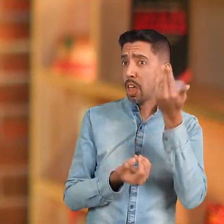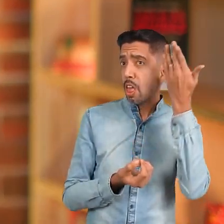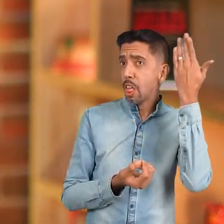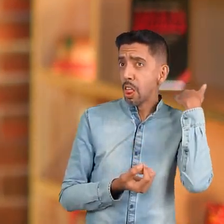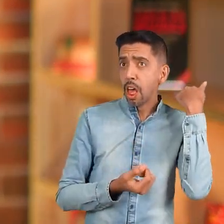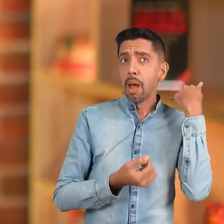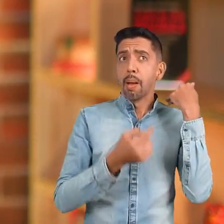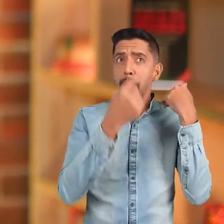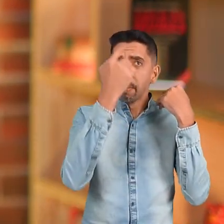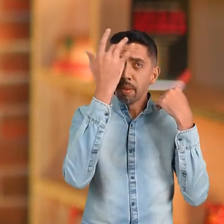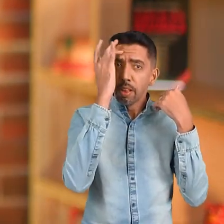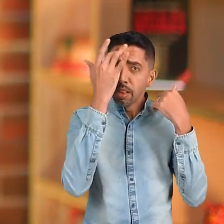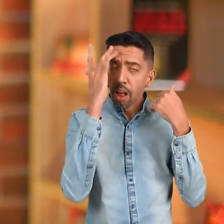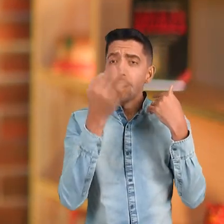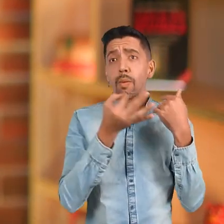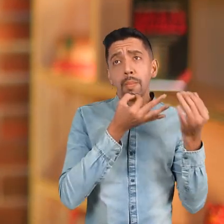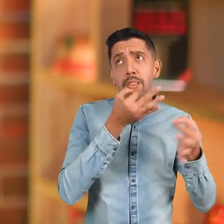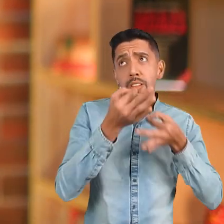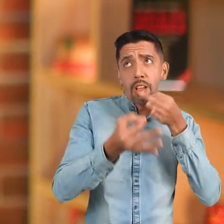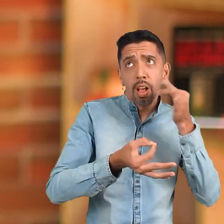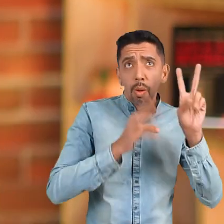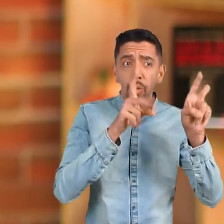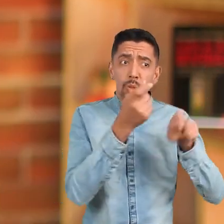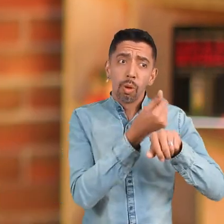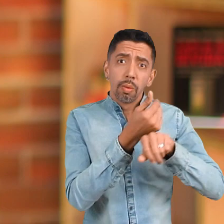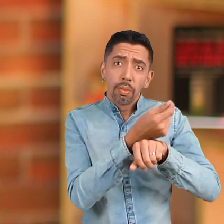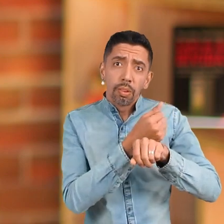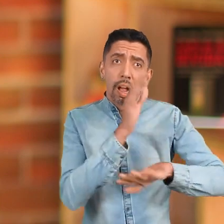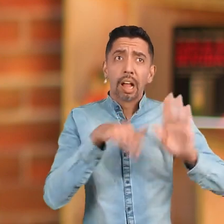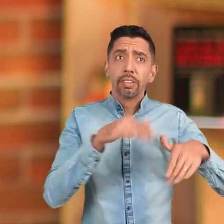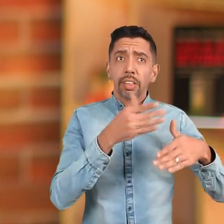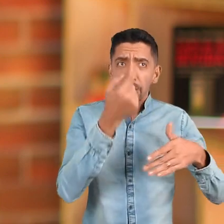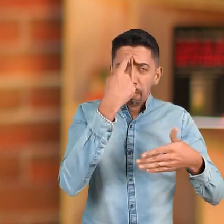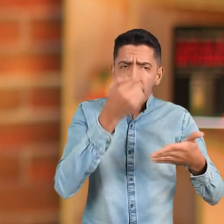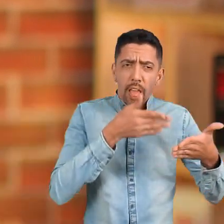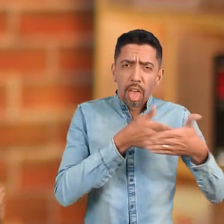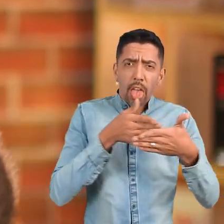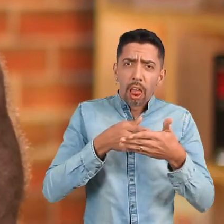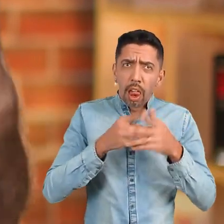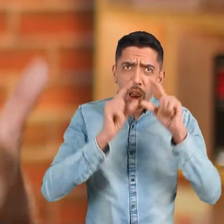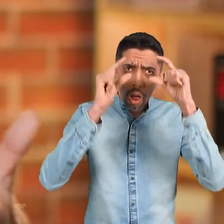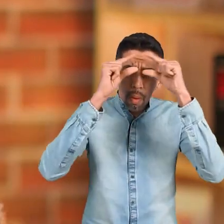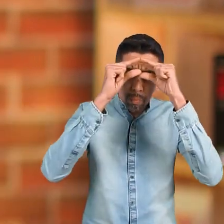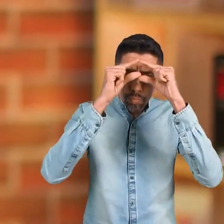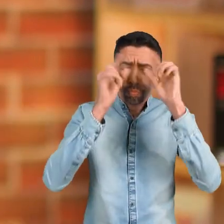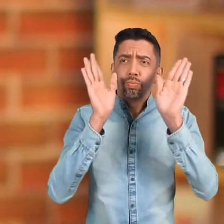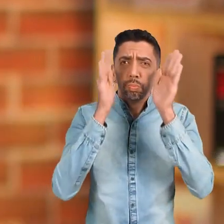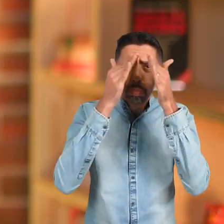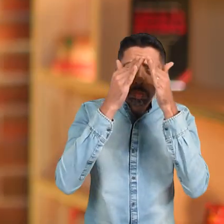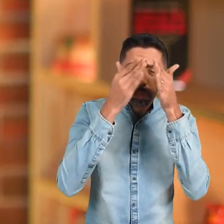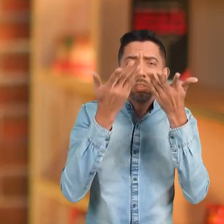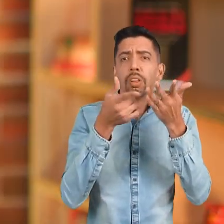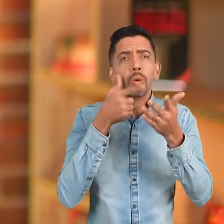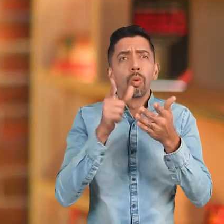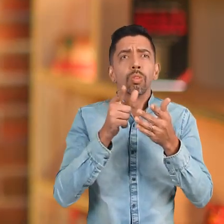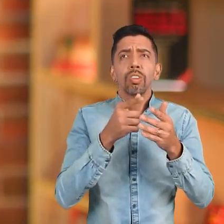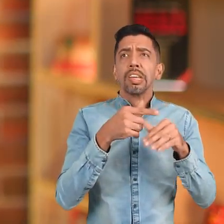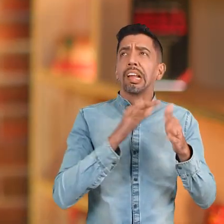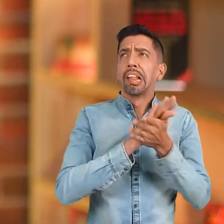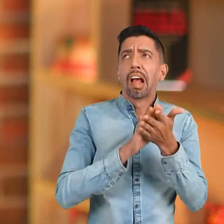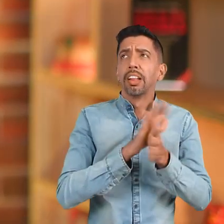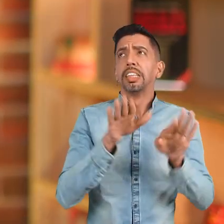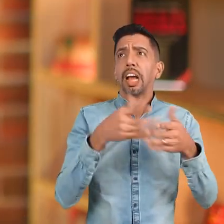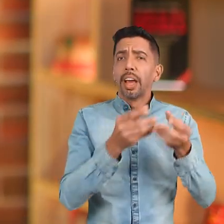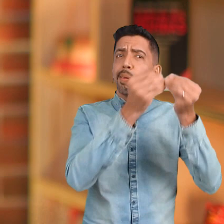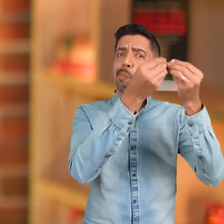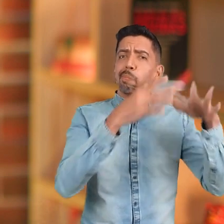limitantes levaram-os ao problema da perda do seu patrimônio, da quebra financeira. Mas se a gente pensar